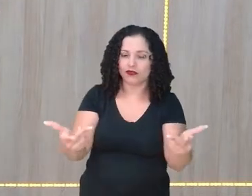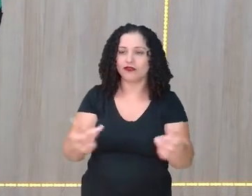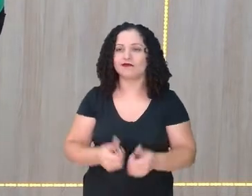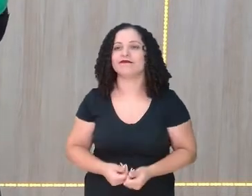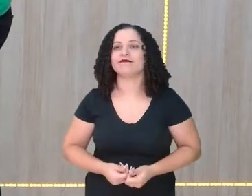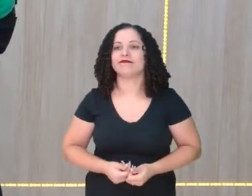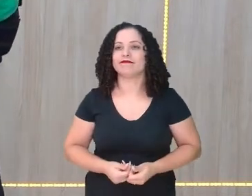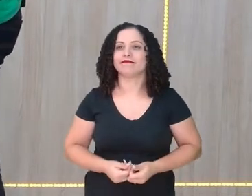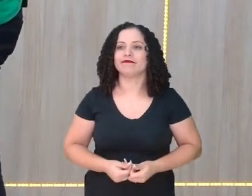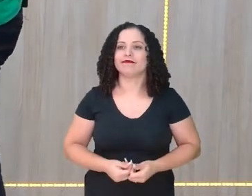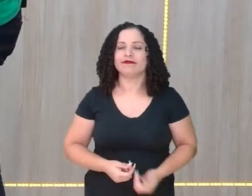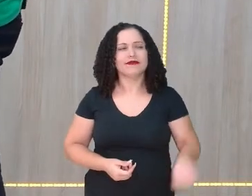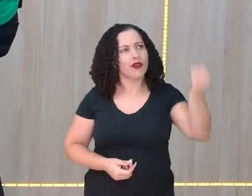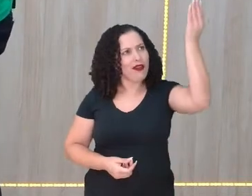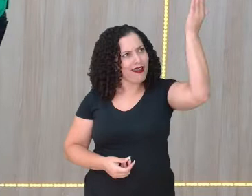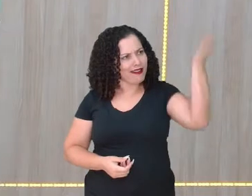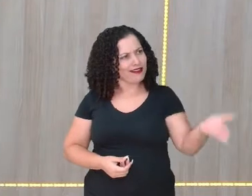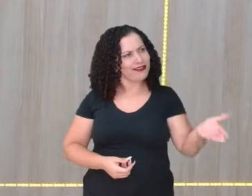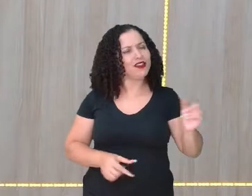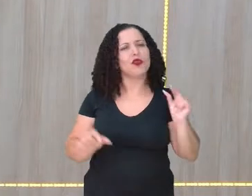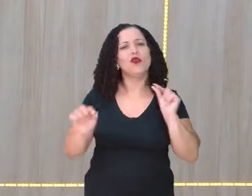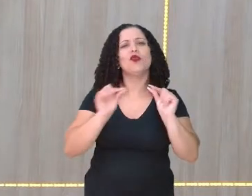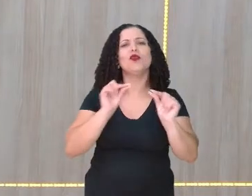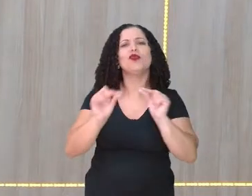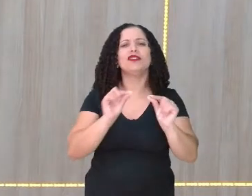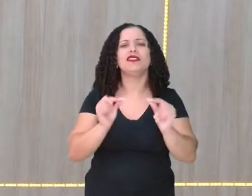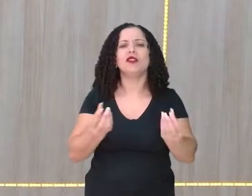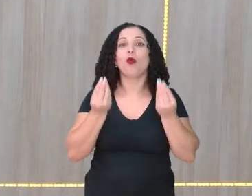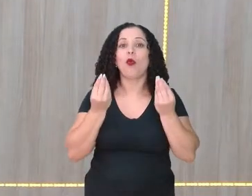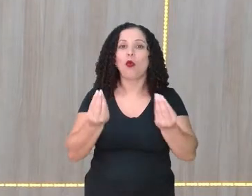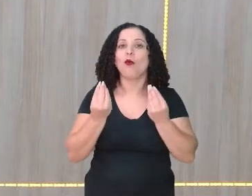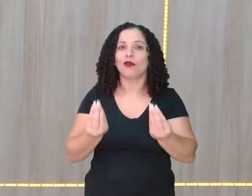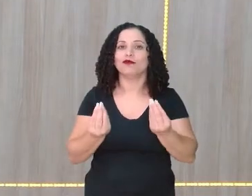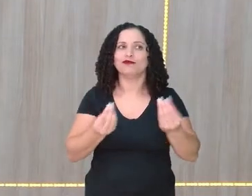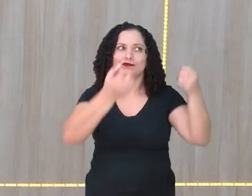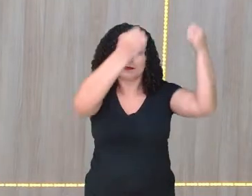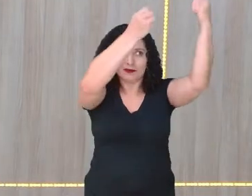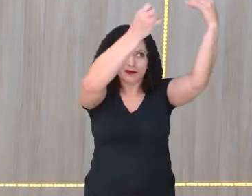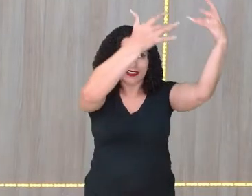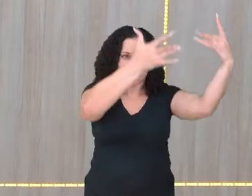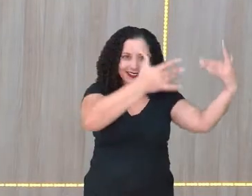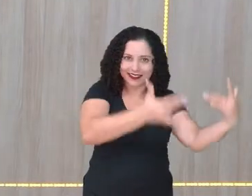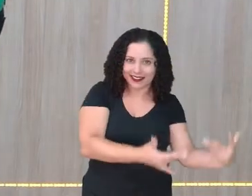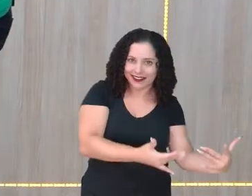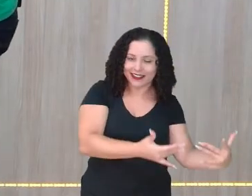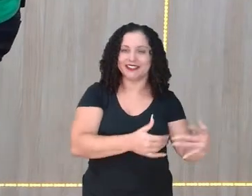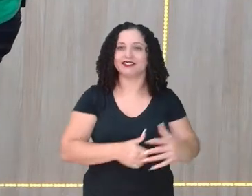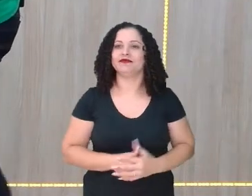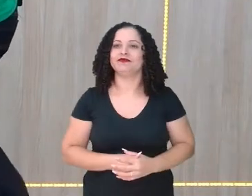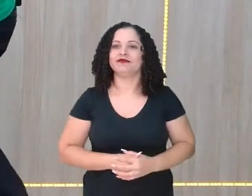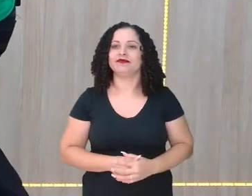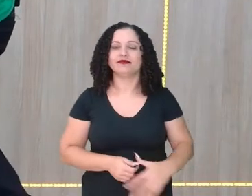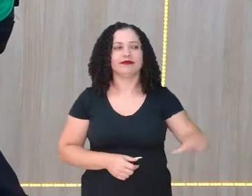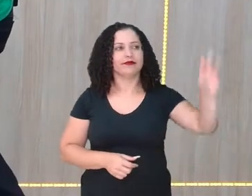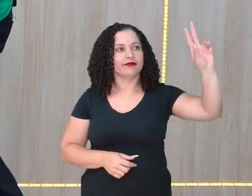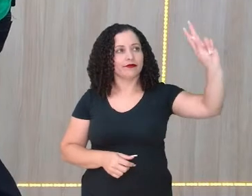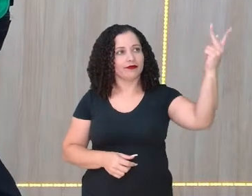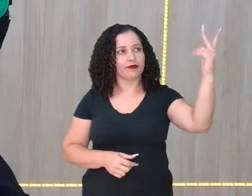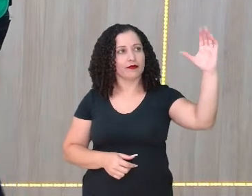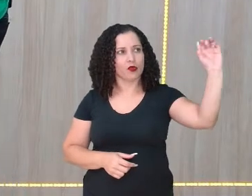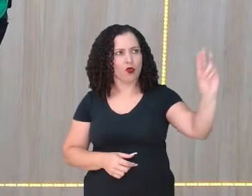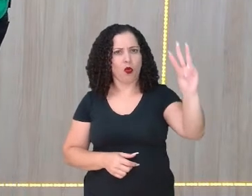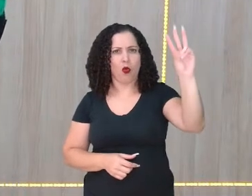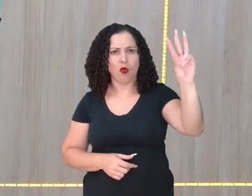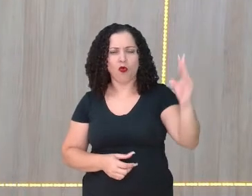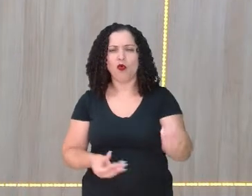daí, tá? How does this work? Como é esse trabalho? Como é que funciona? How was your class? Como foi tua